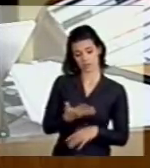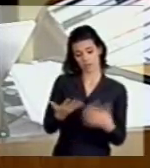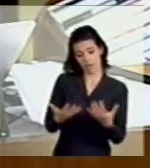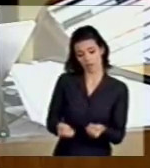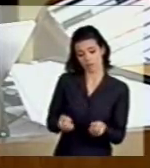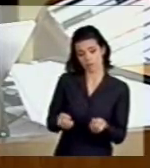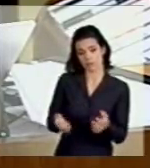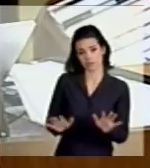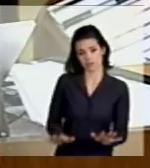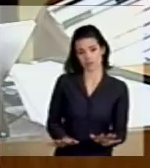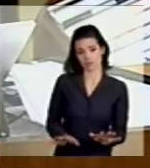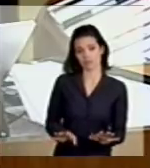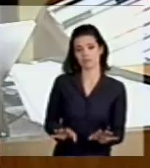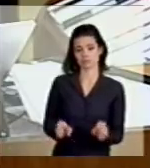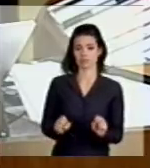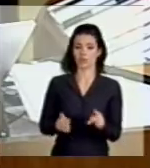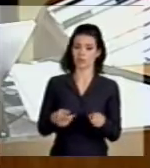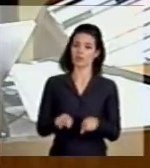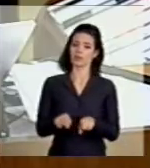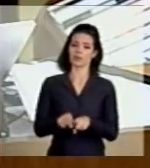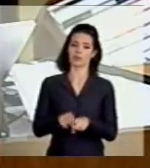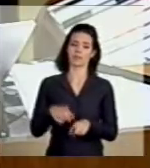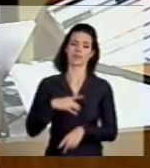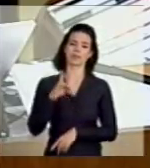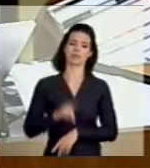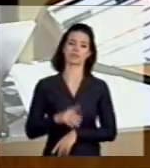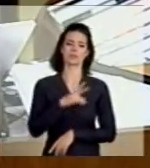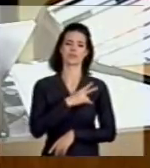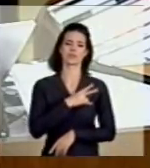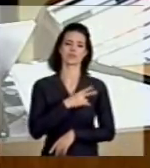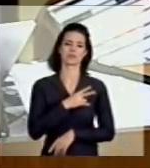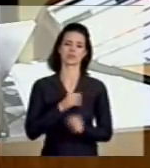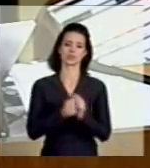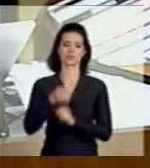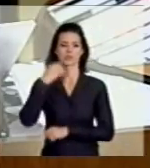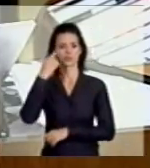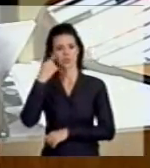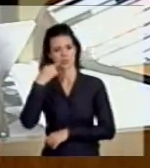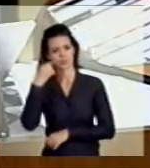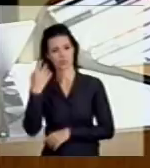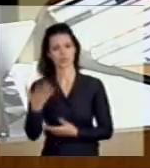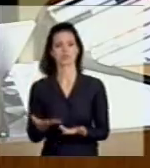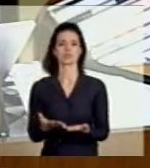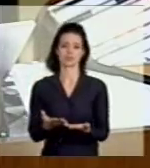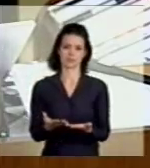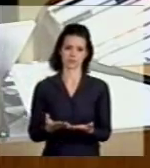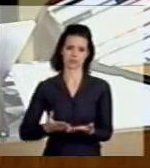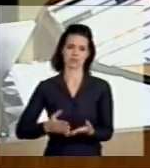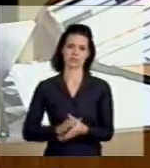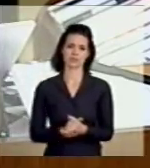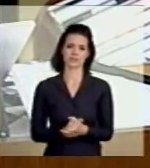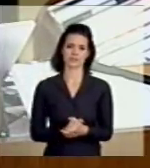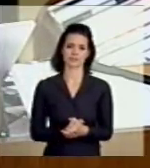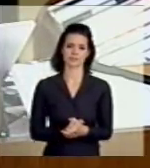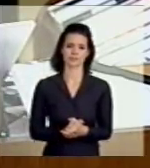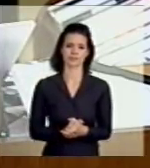um caso que comporta tanto um acordo privado entre a parte e seu advogado, quanto a solução por meio das regras relativas ao contrato de